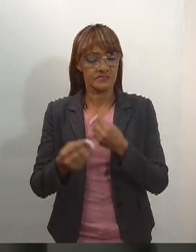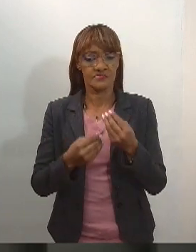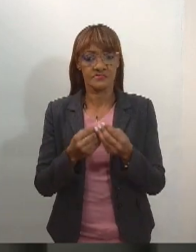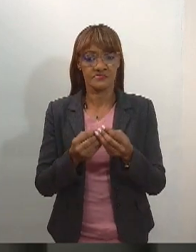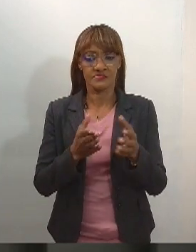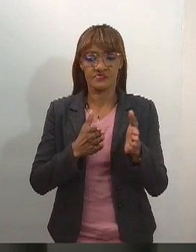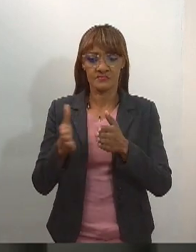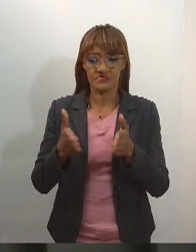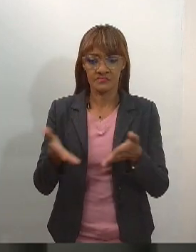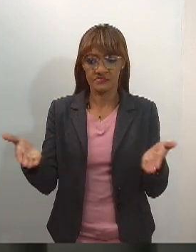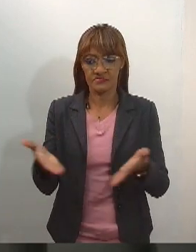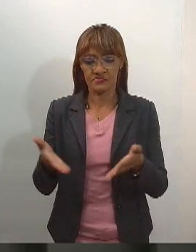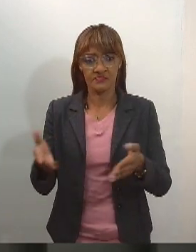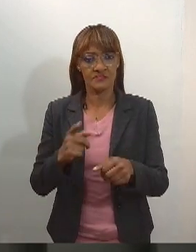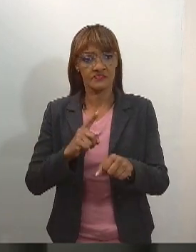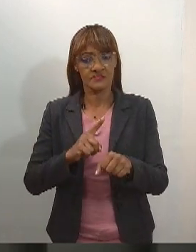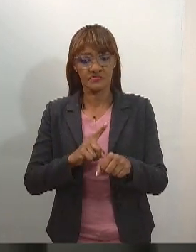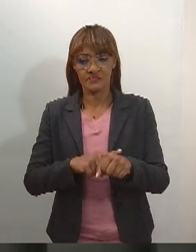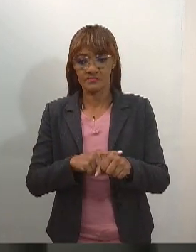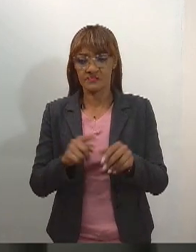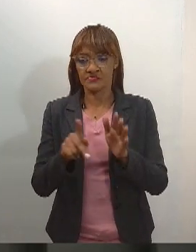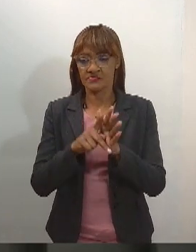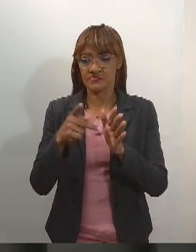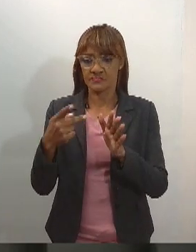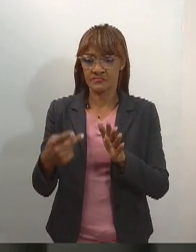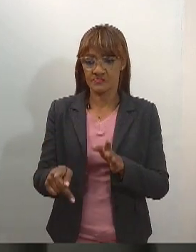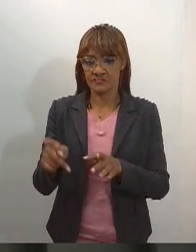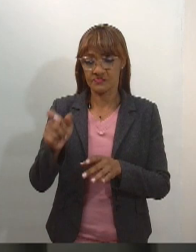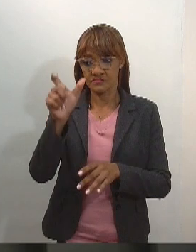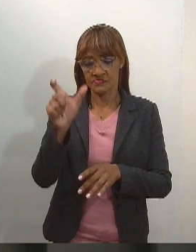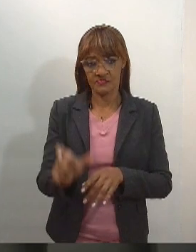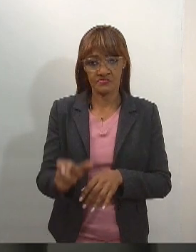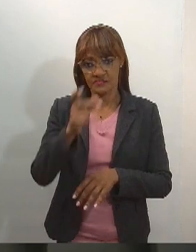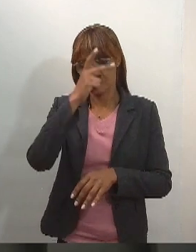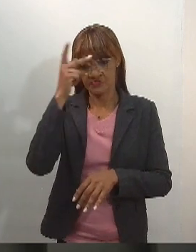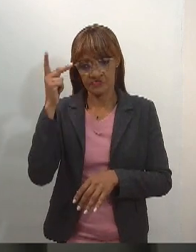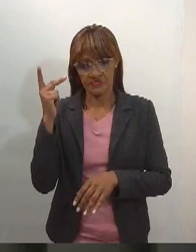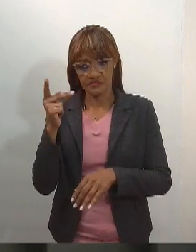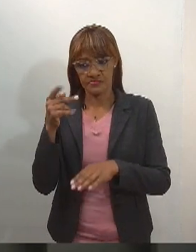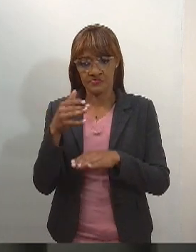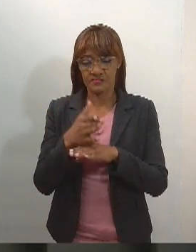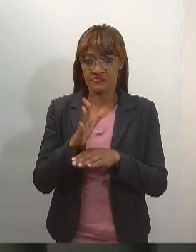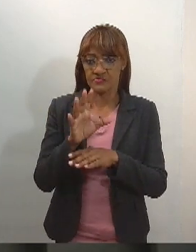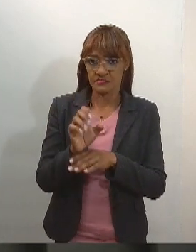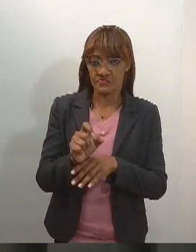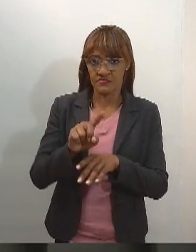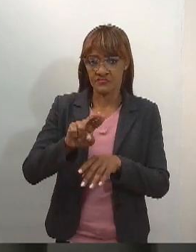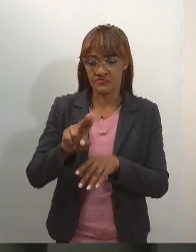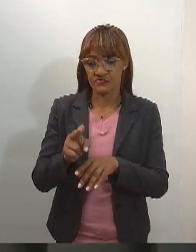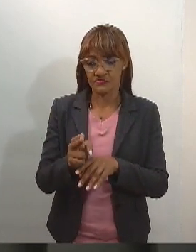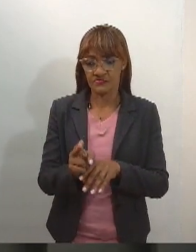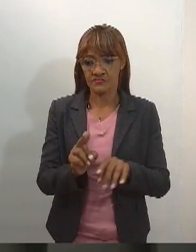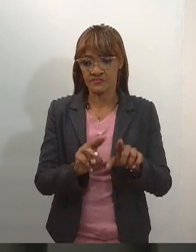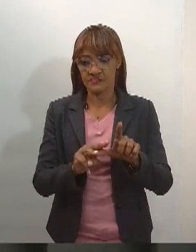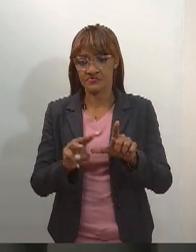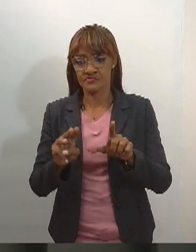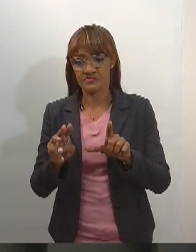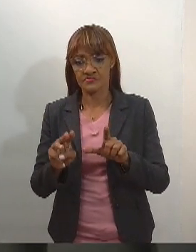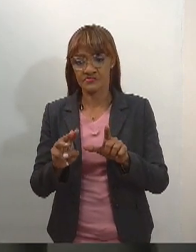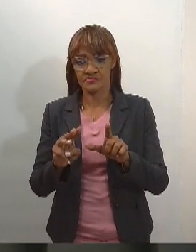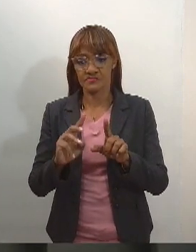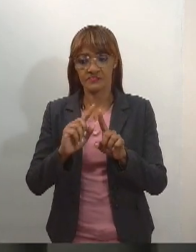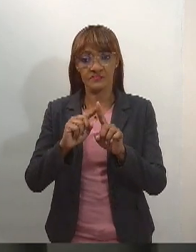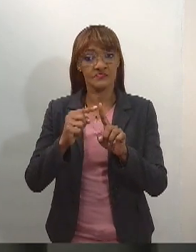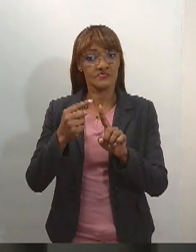concedido permite que o contribuinte recolha ou parcele os valores devidos apenas com os acréscimos legais e